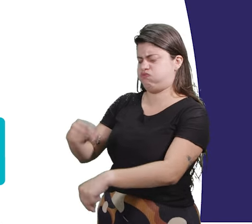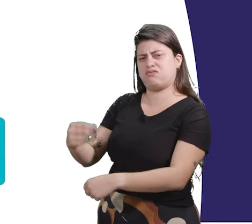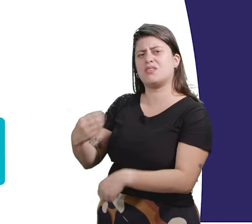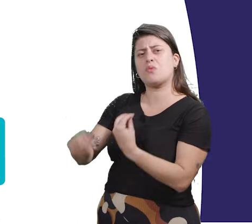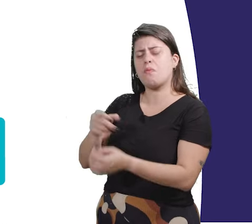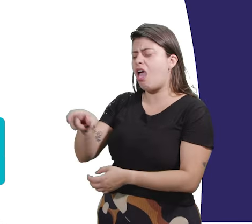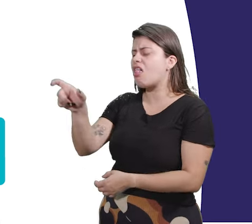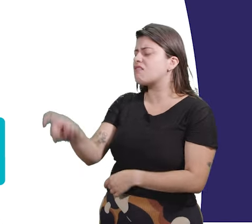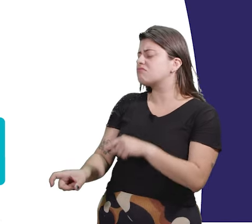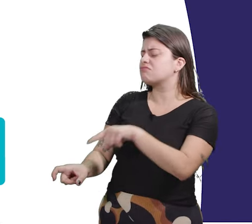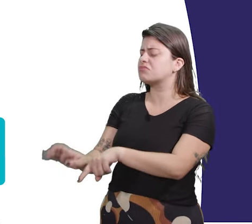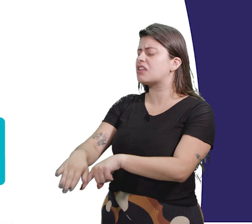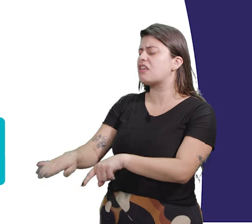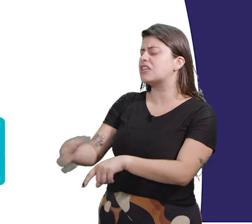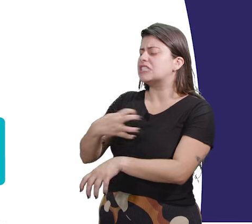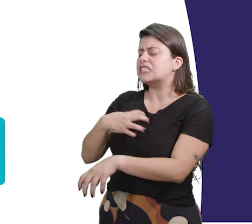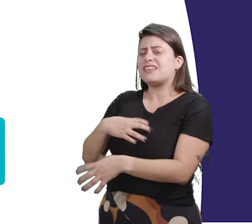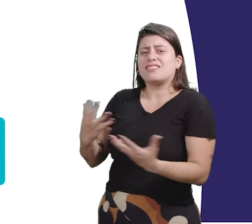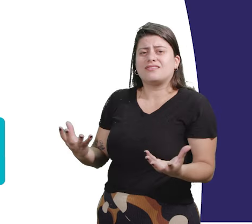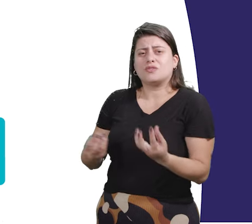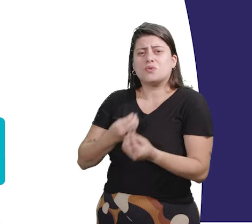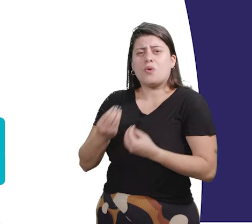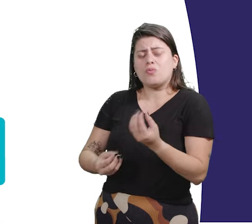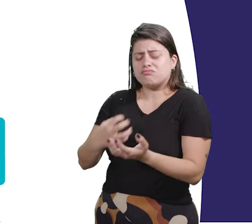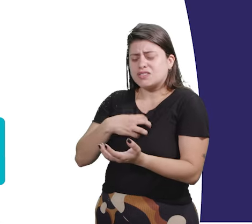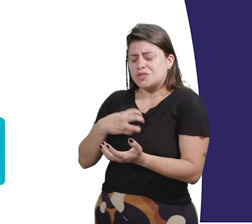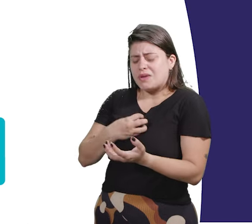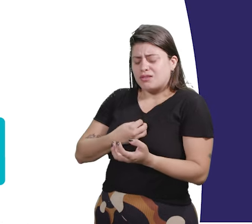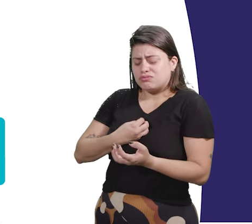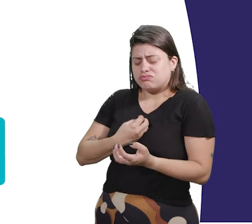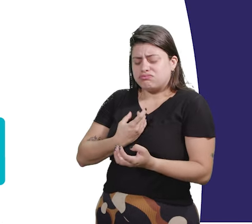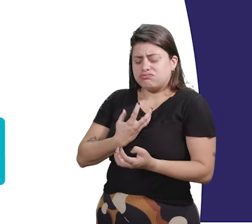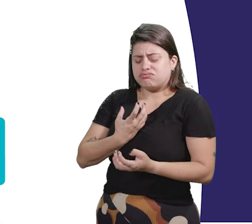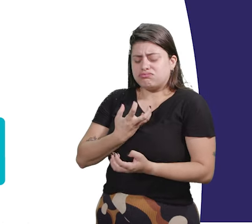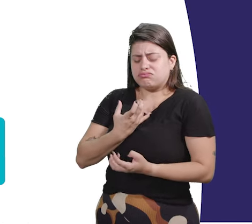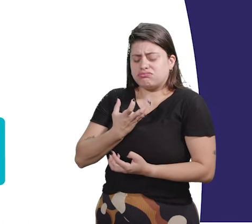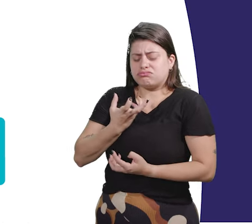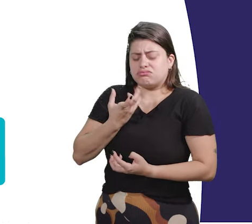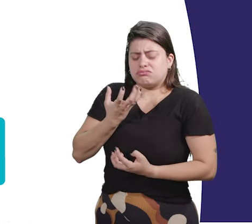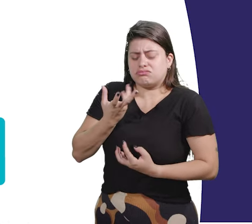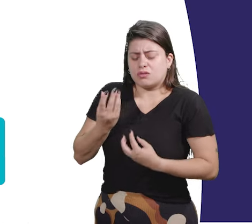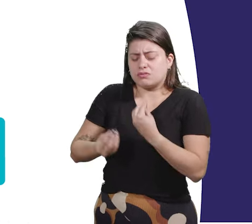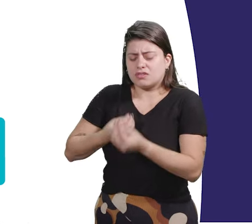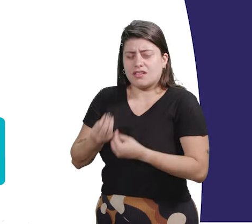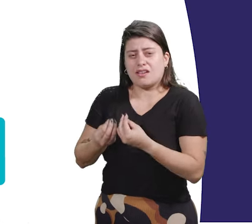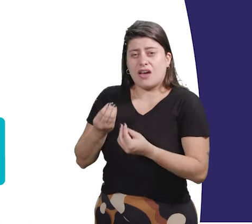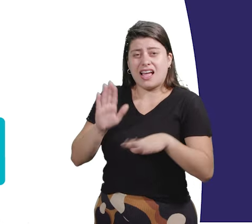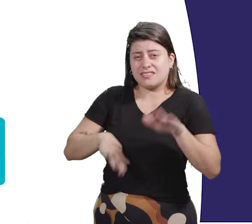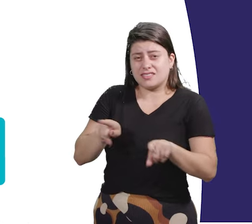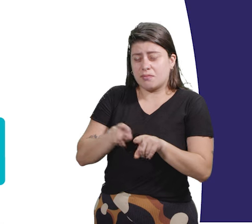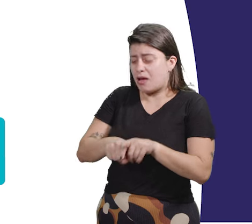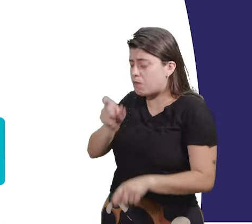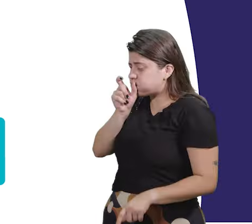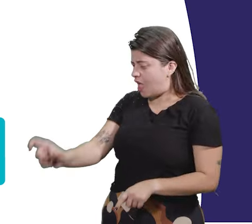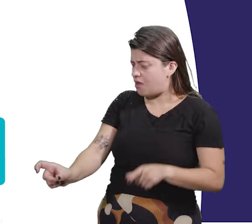que ela se sente? Qual o sentimento que está sendo gerado ali? O que está sendo registrado? Ou, às vezes, até uma palavra. Eu falo